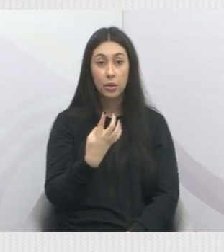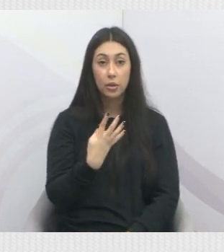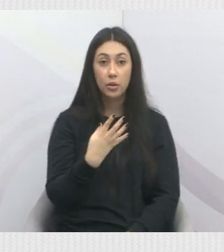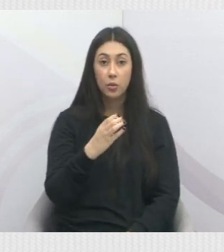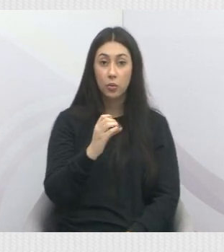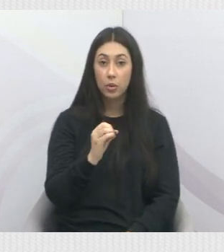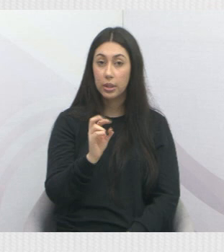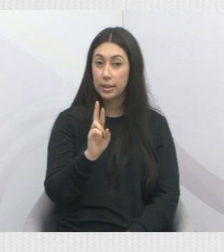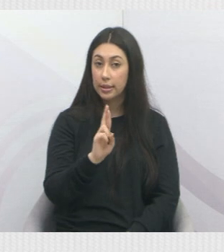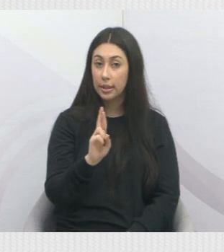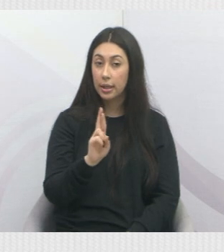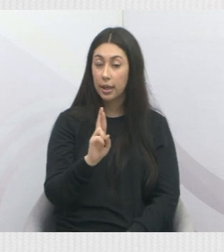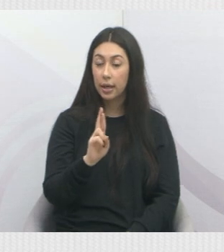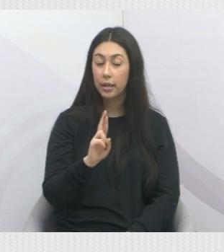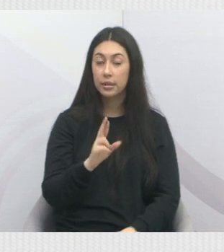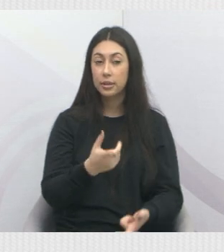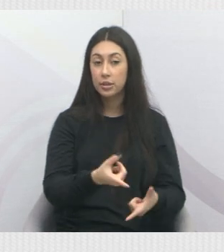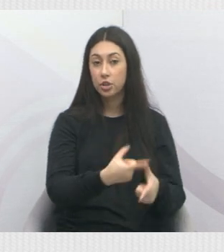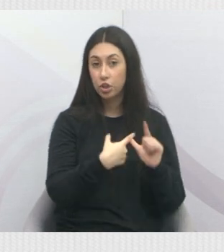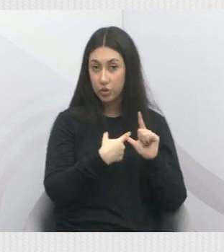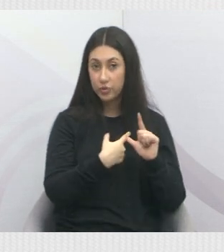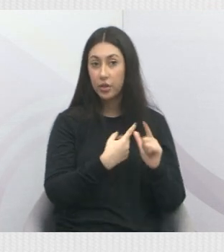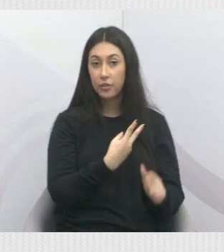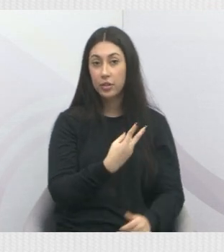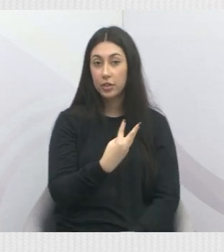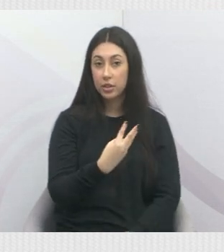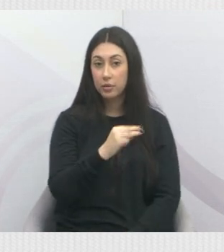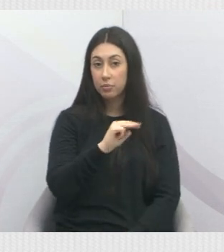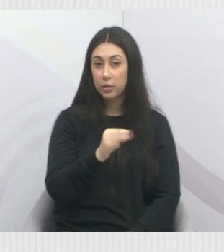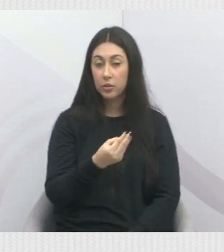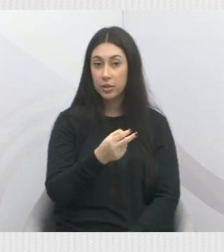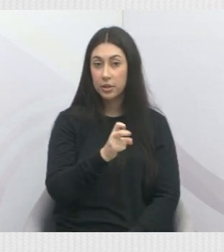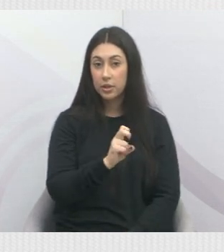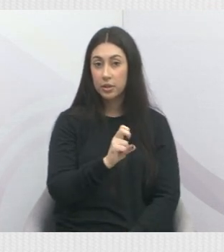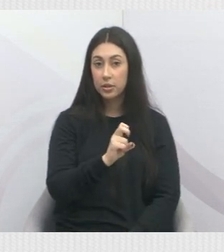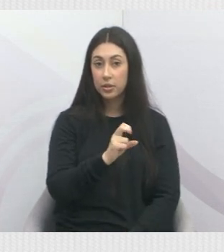29.305.040 e as despesas R$